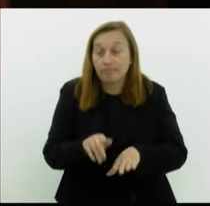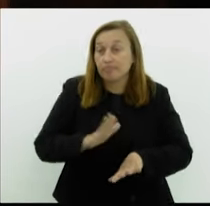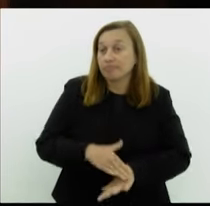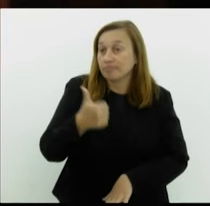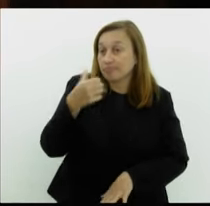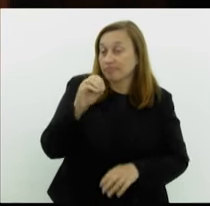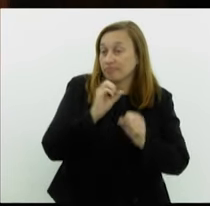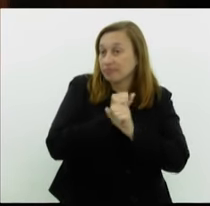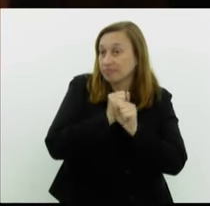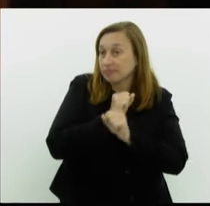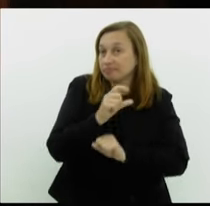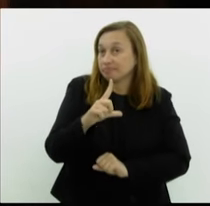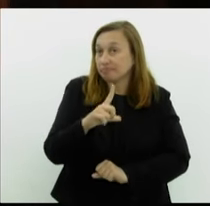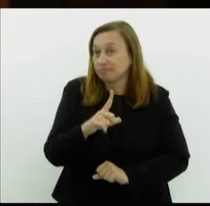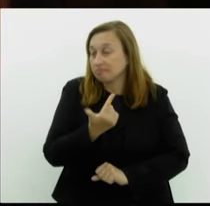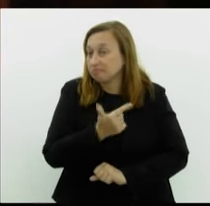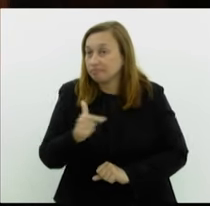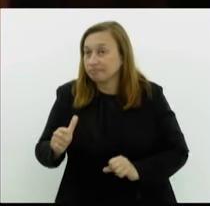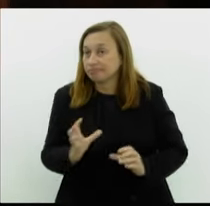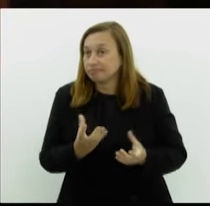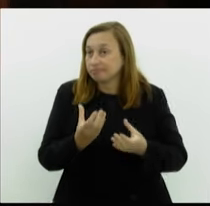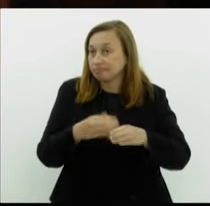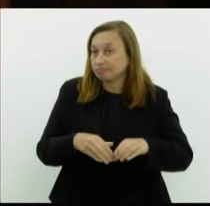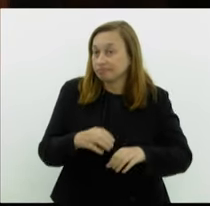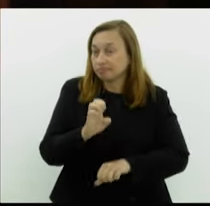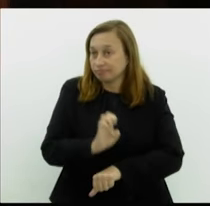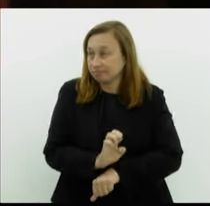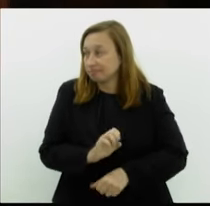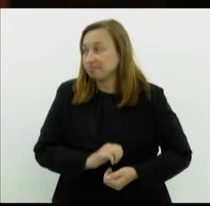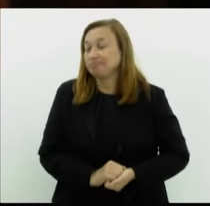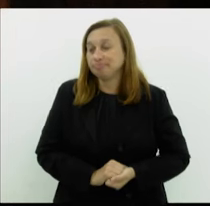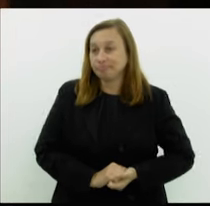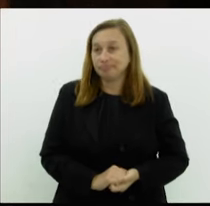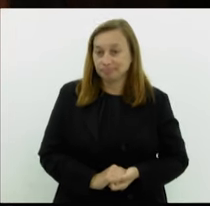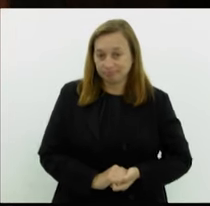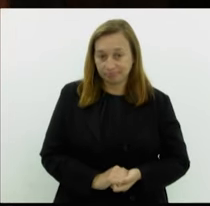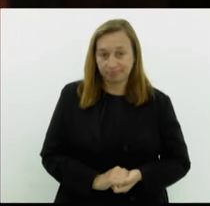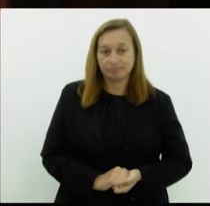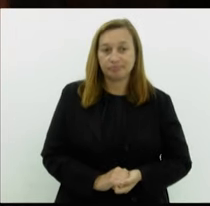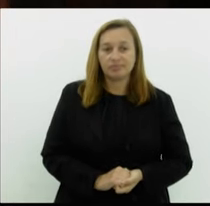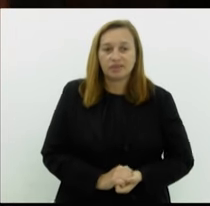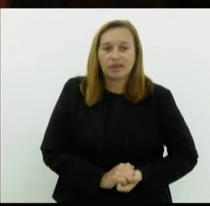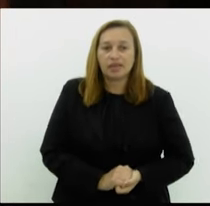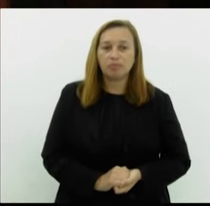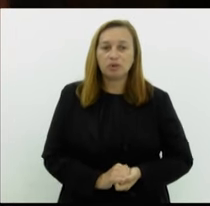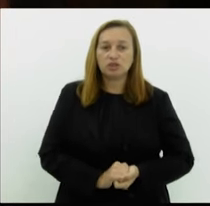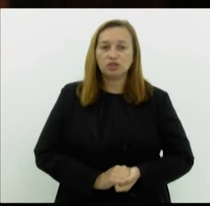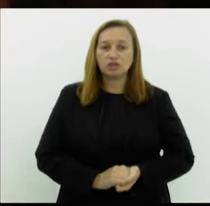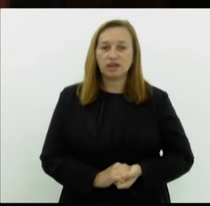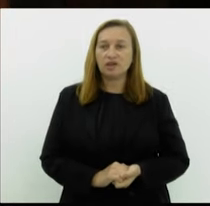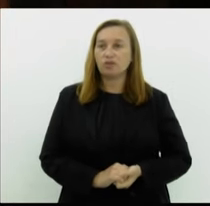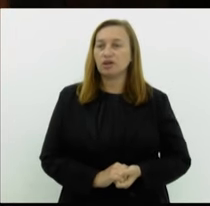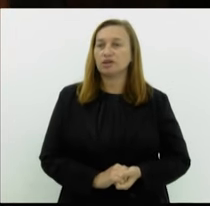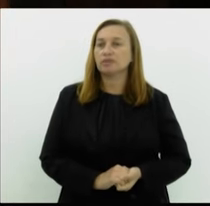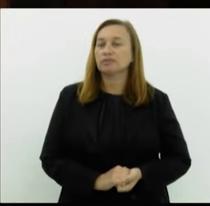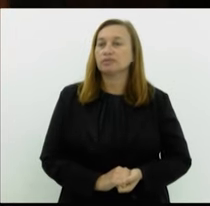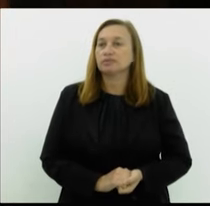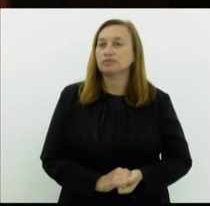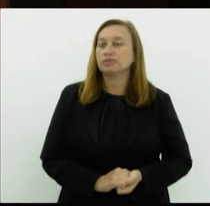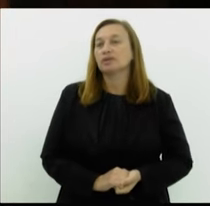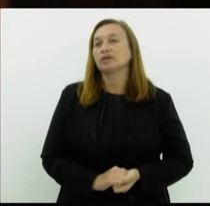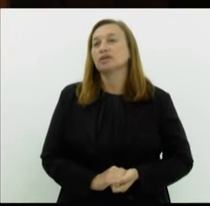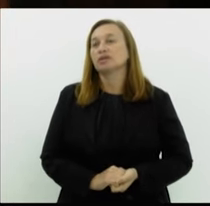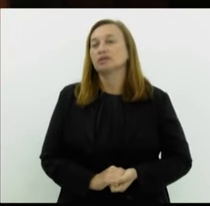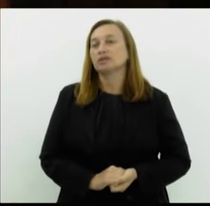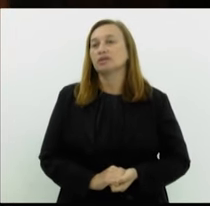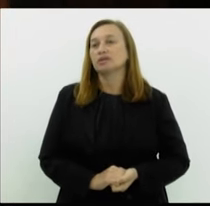anos que tem de não termos concurso público no nosso Estado. Achamos muito estranho que tenha